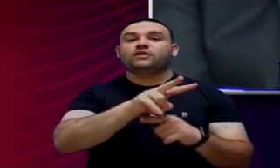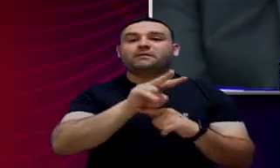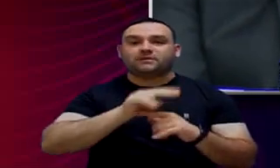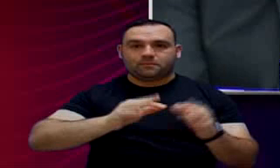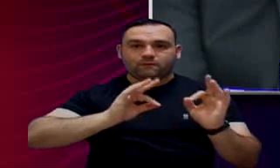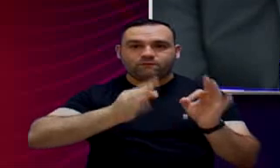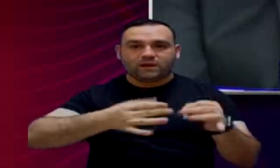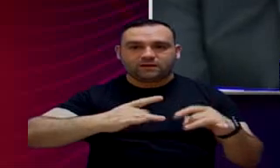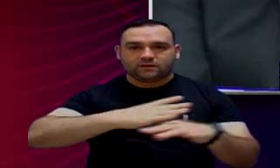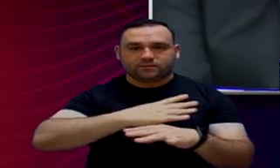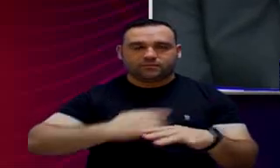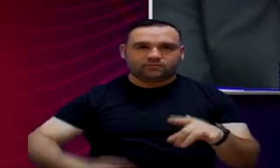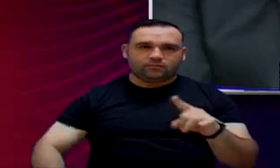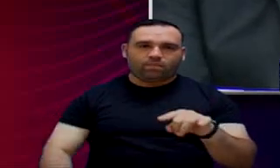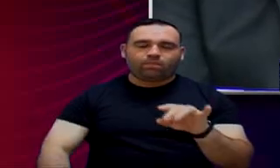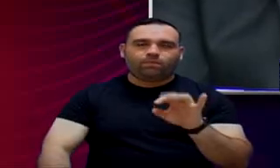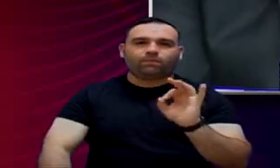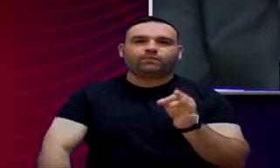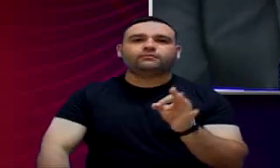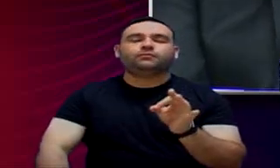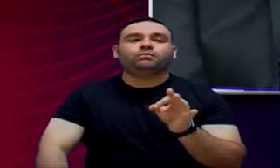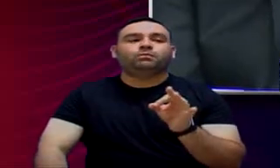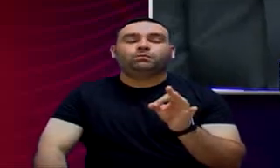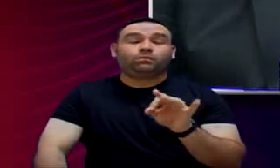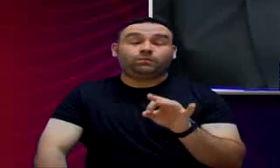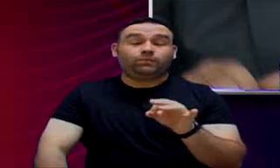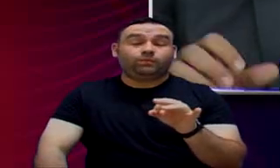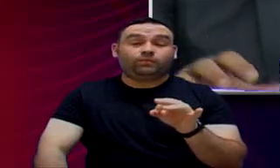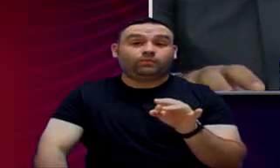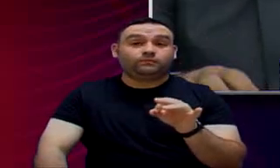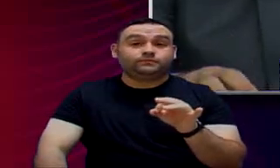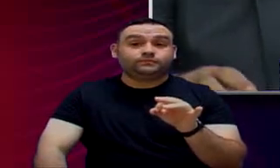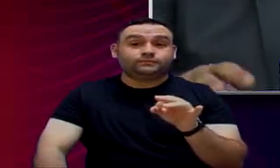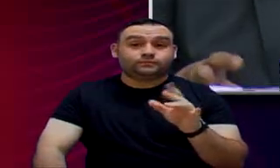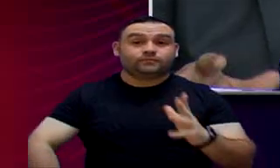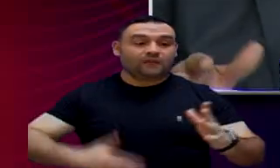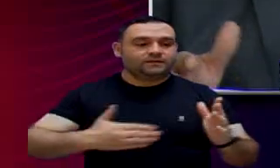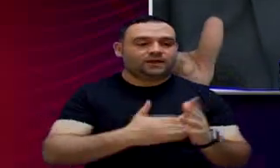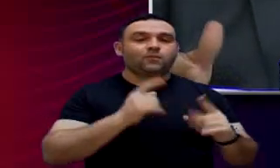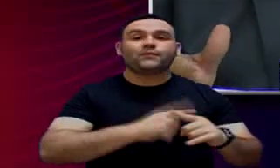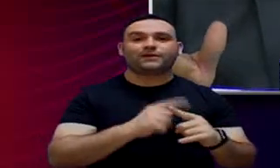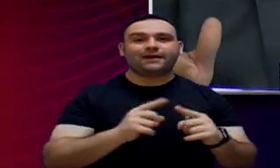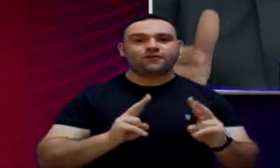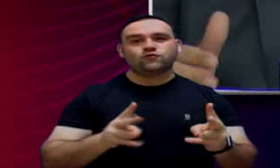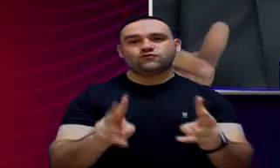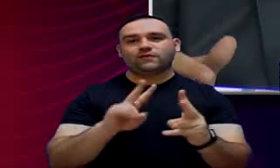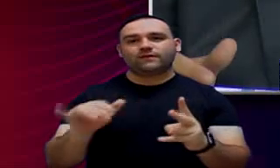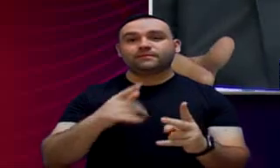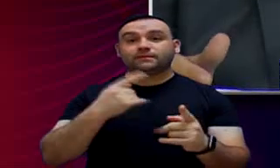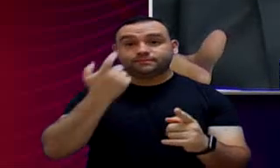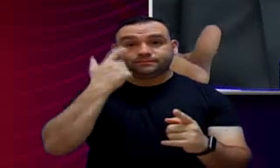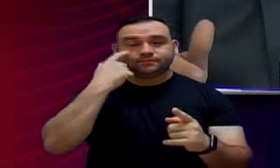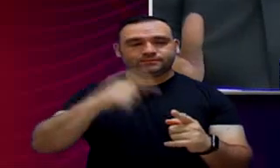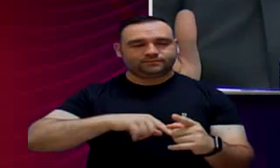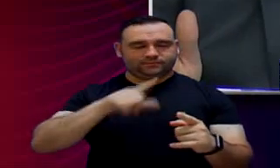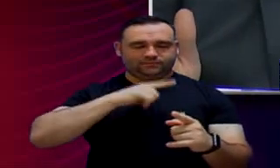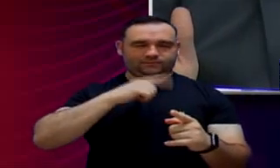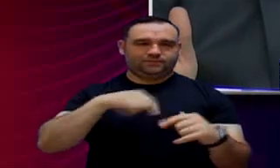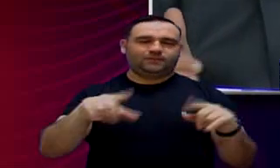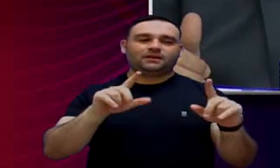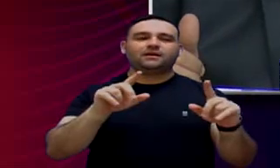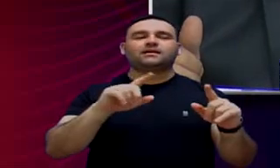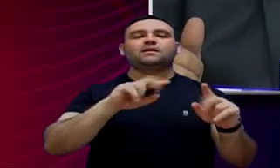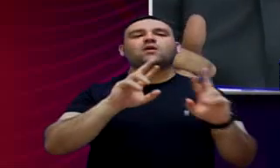finaliza né na verdade ele até porque a tendência continuar mas o